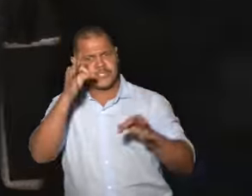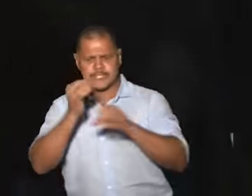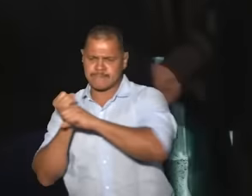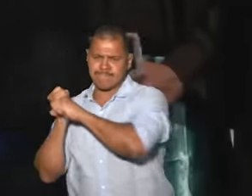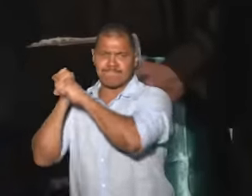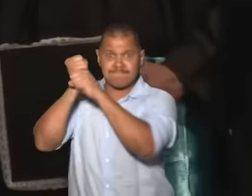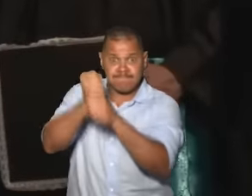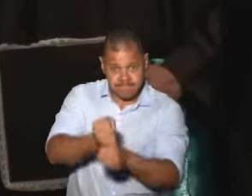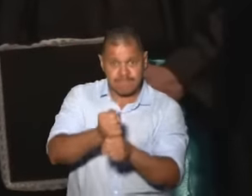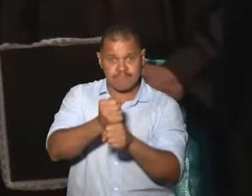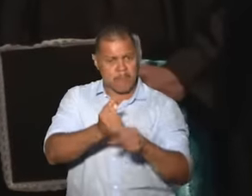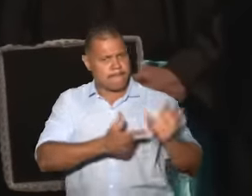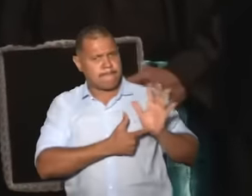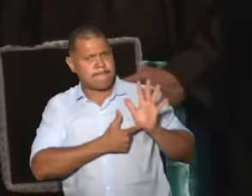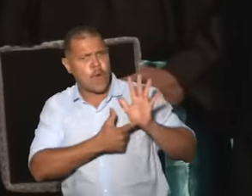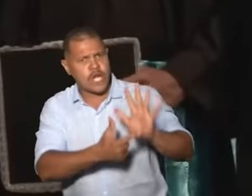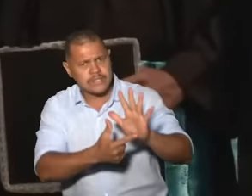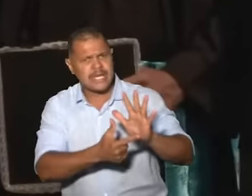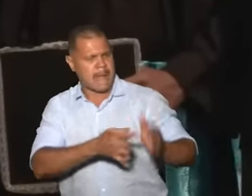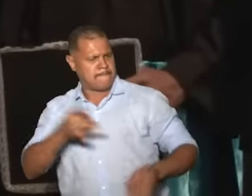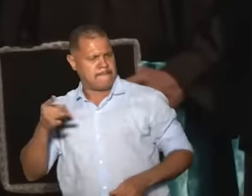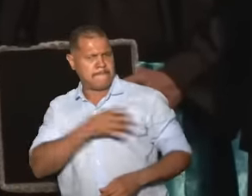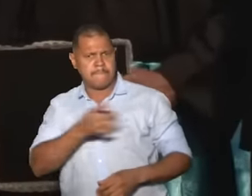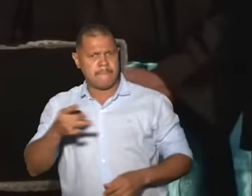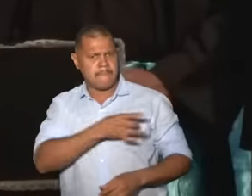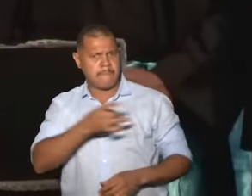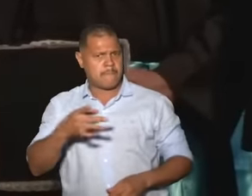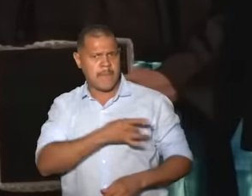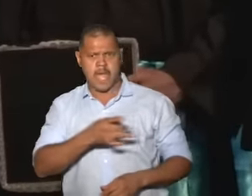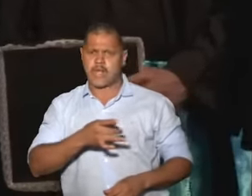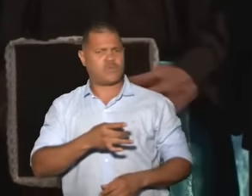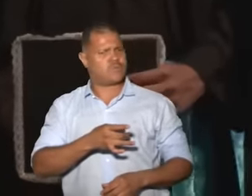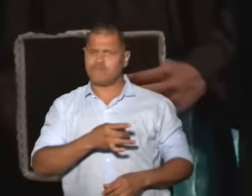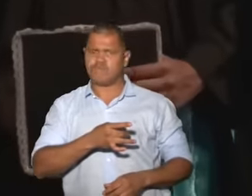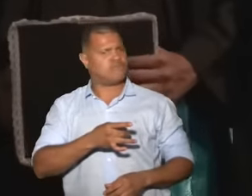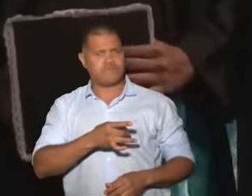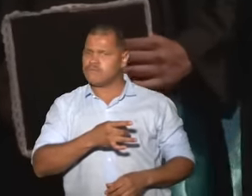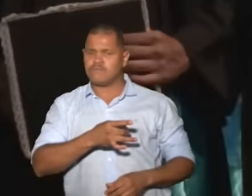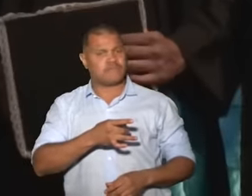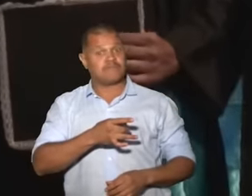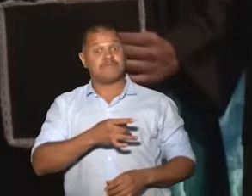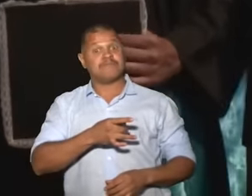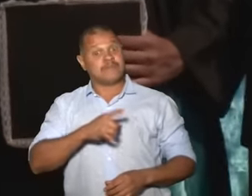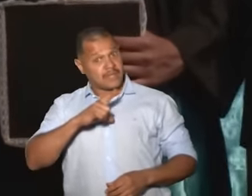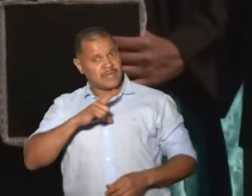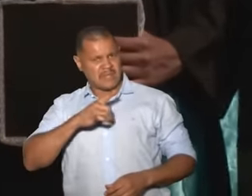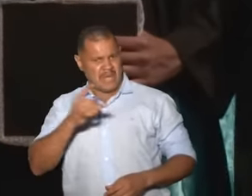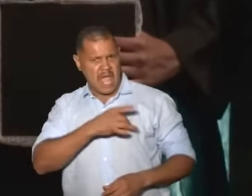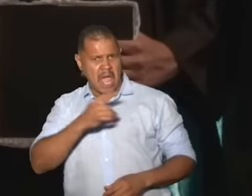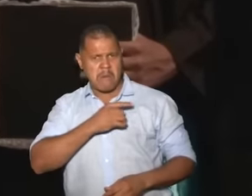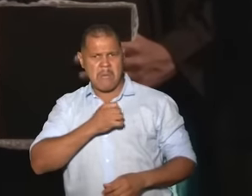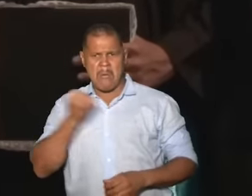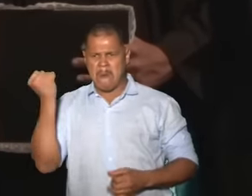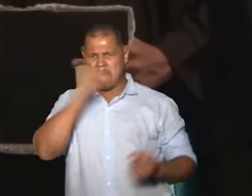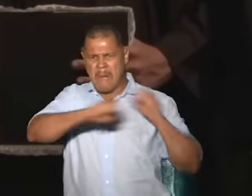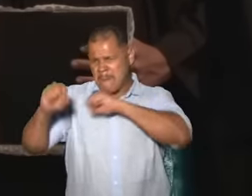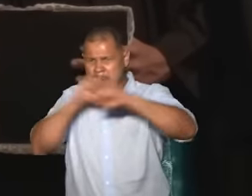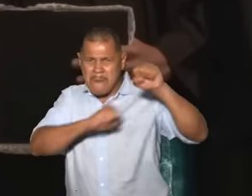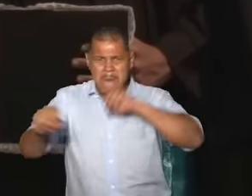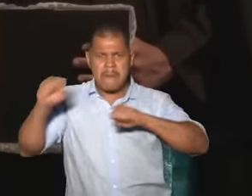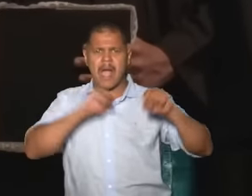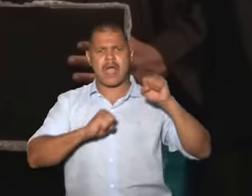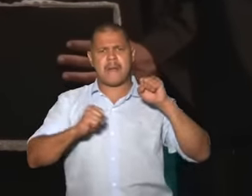forte, verás que o filho teu não foge à luta, nem teme quem te adora a